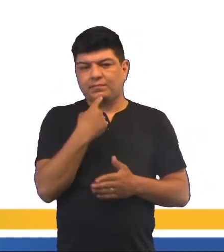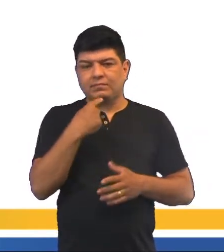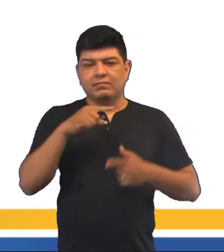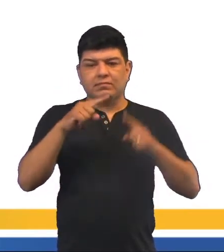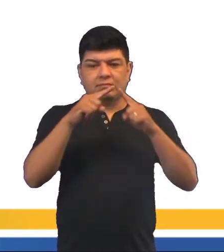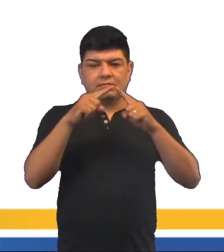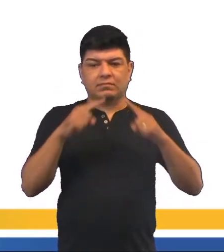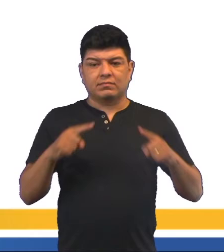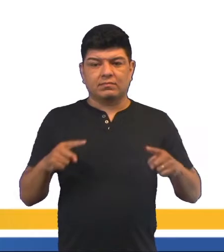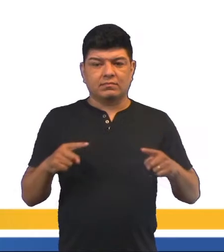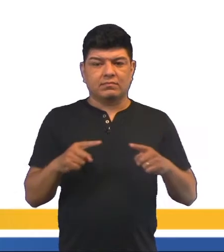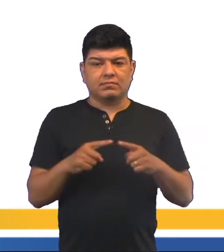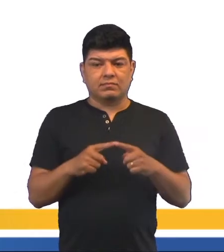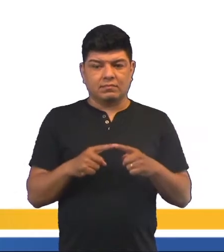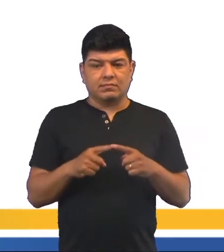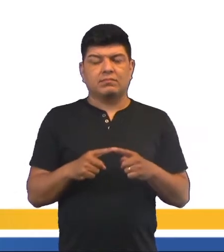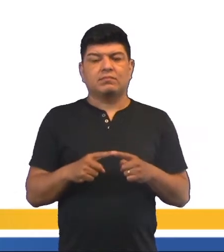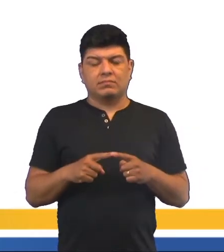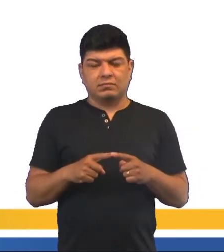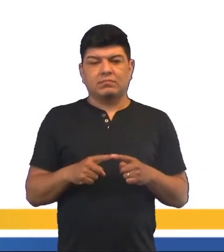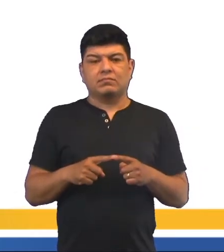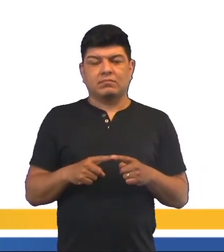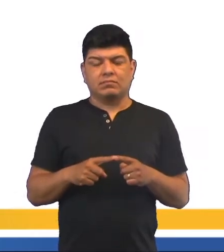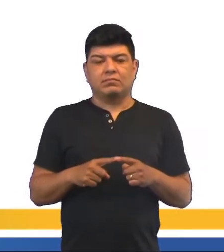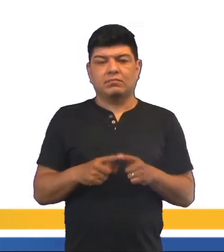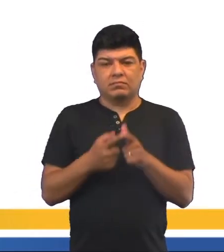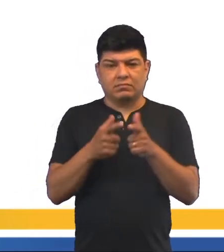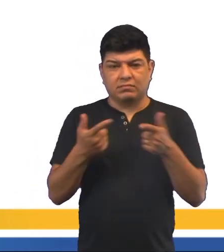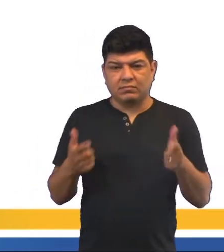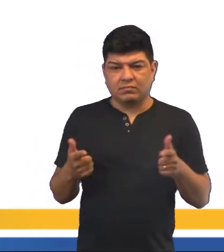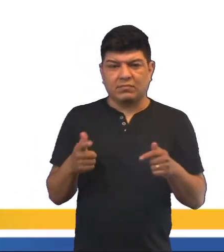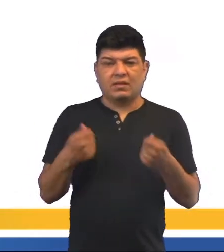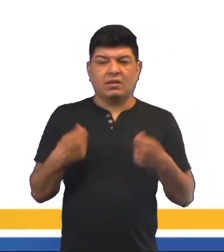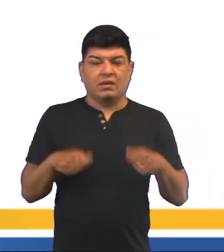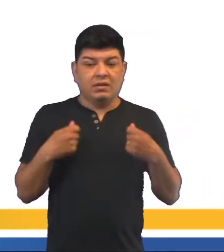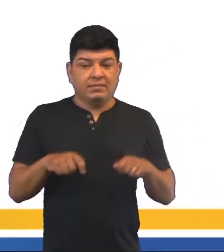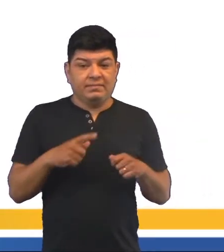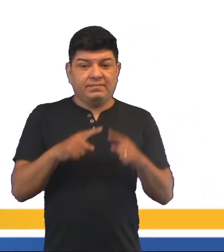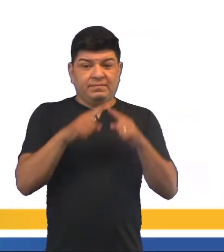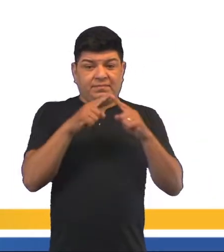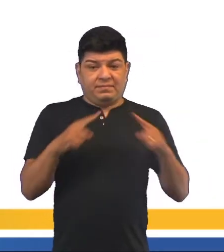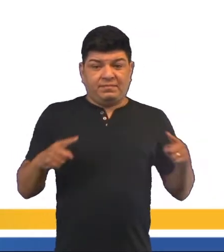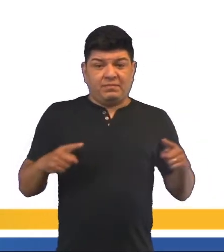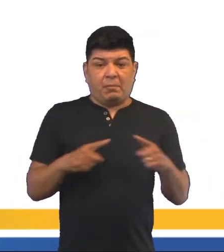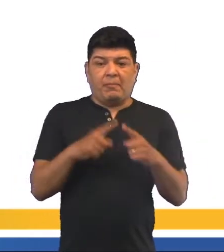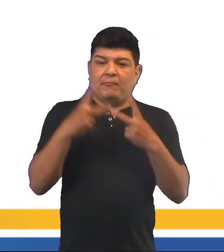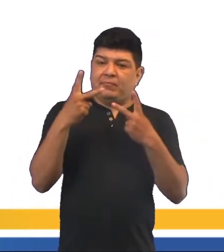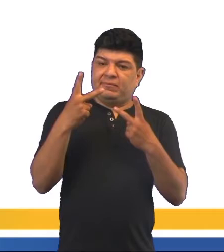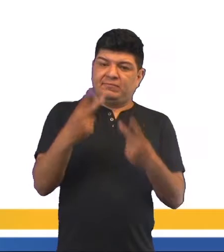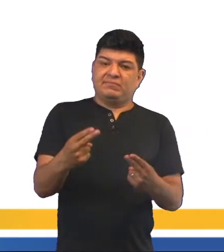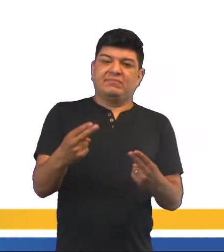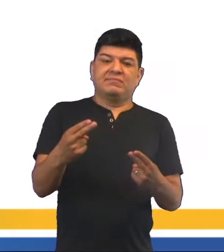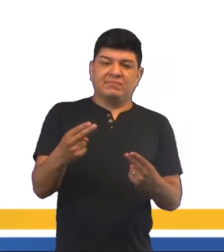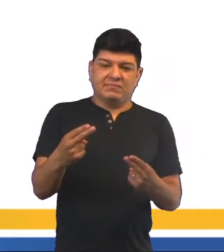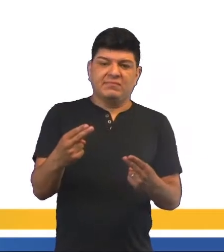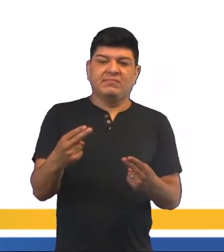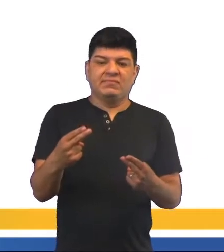aí. Ele tem um formato, o triângulo que foi ampliado, ele tem que ter o mesmo formato. Tem que ser